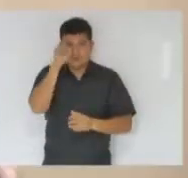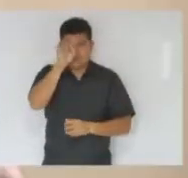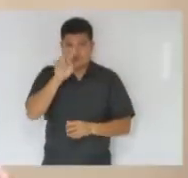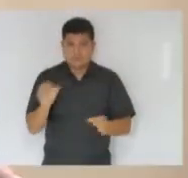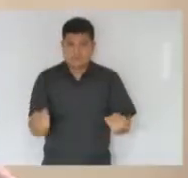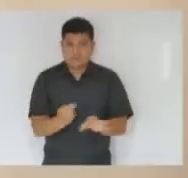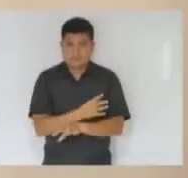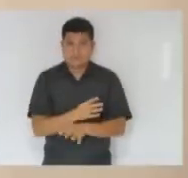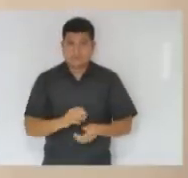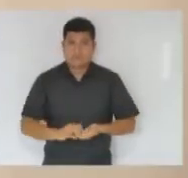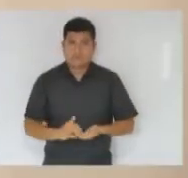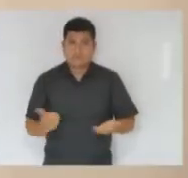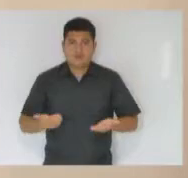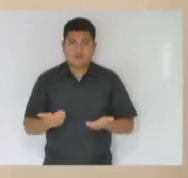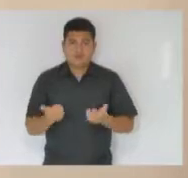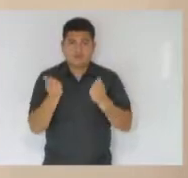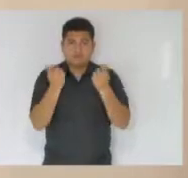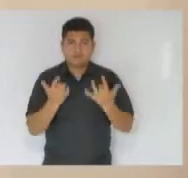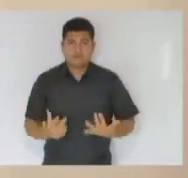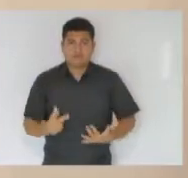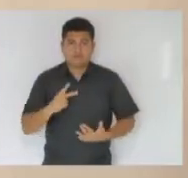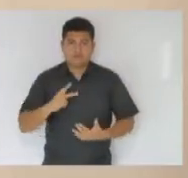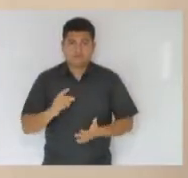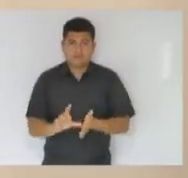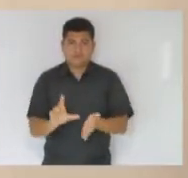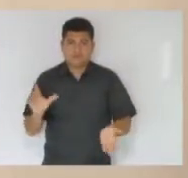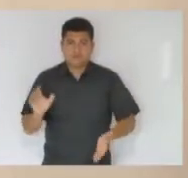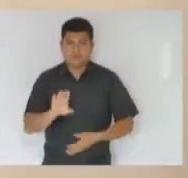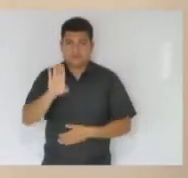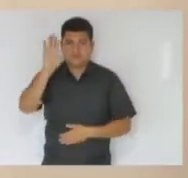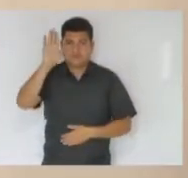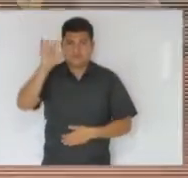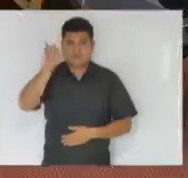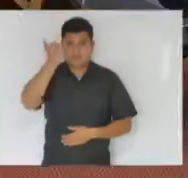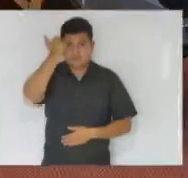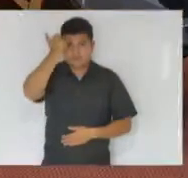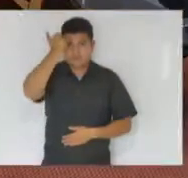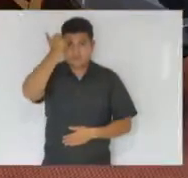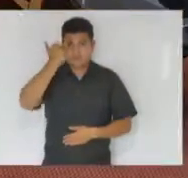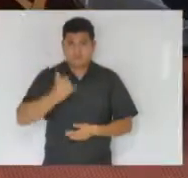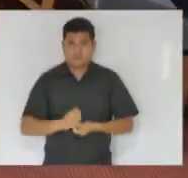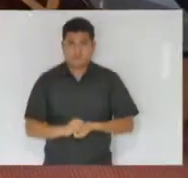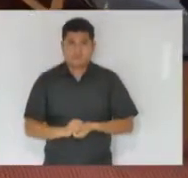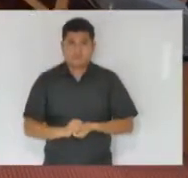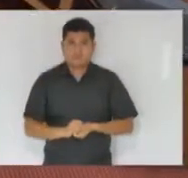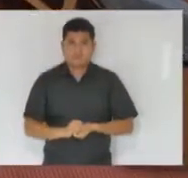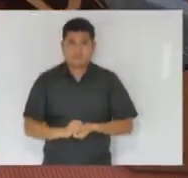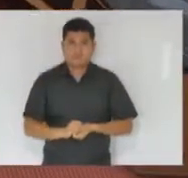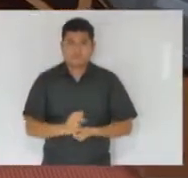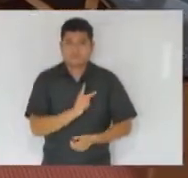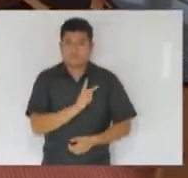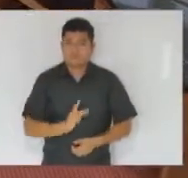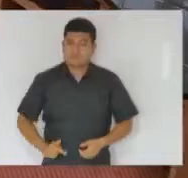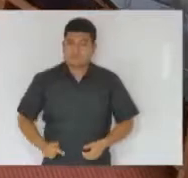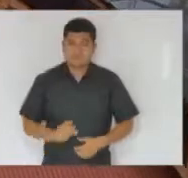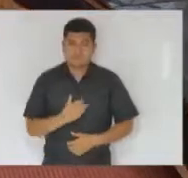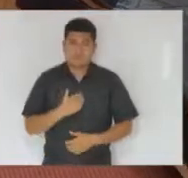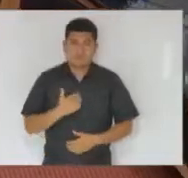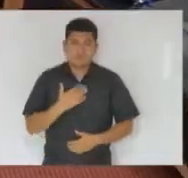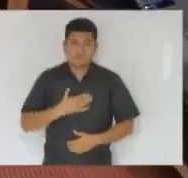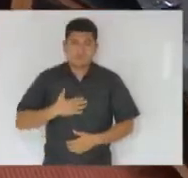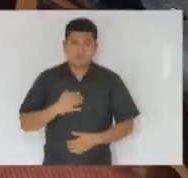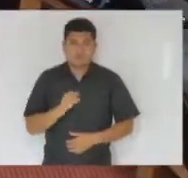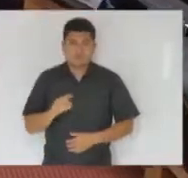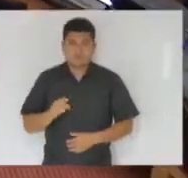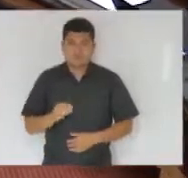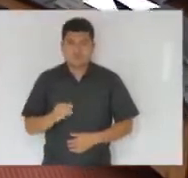às explicações pessoais, mas antes ouço o deputado Jair Mioto. Senhor presidente, apenas gostaria de reforçar